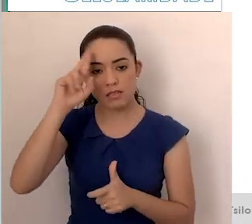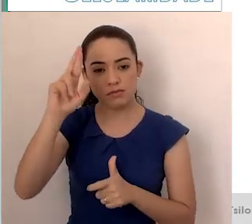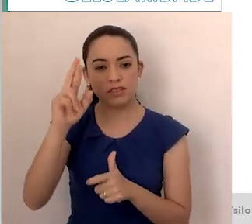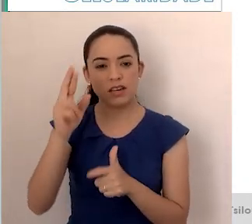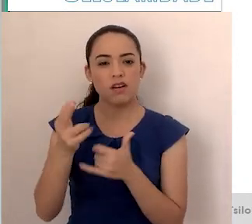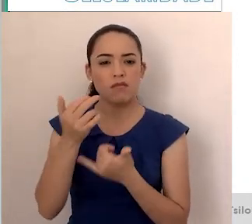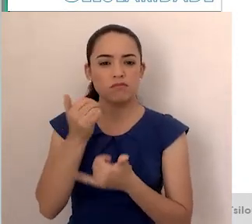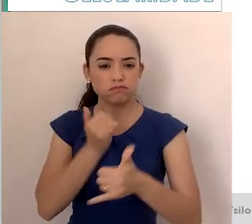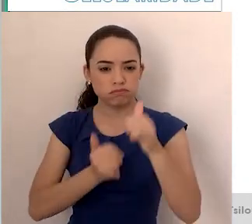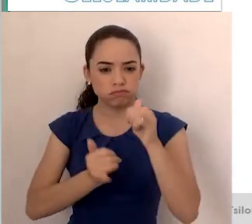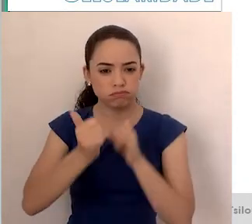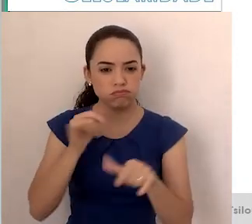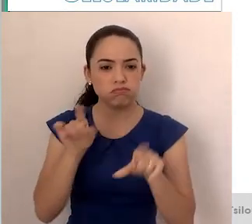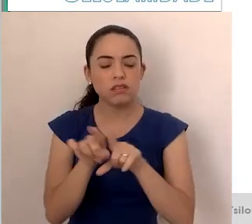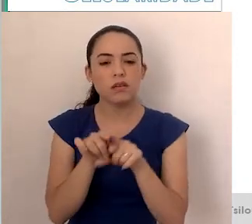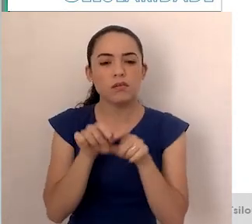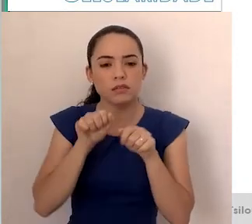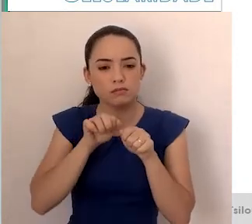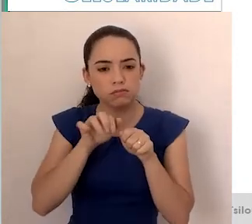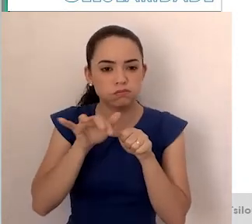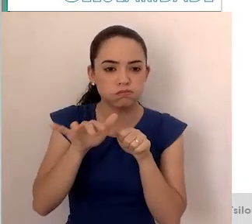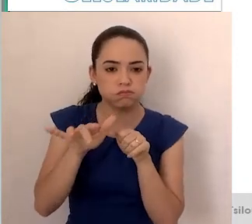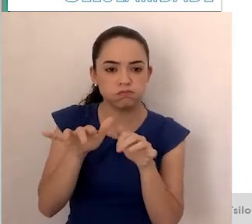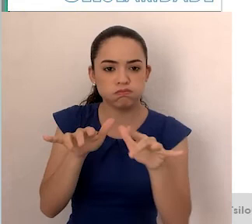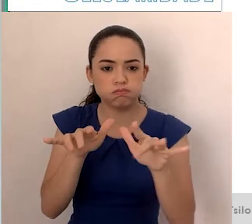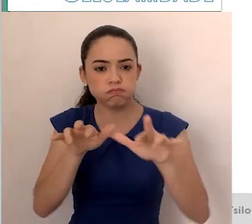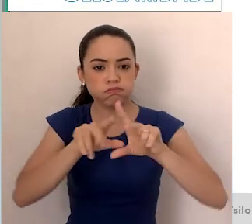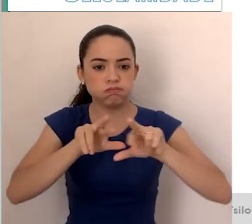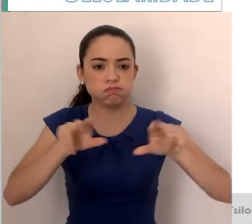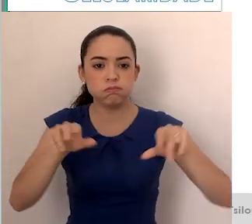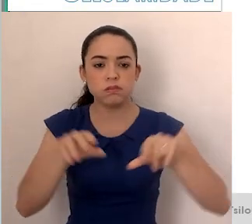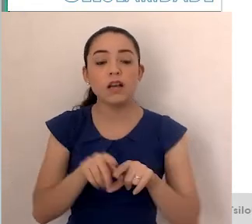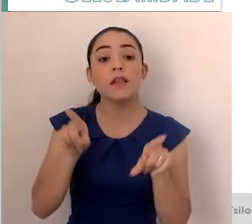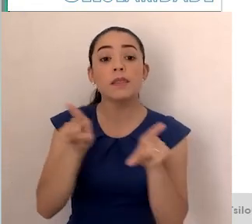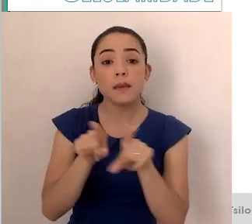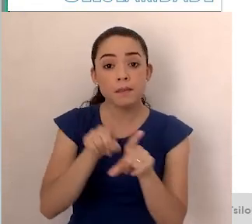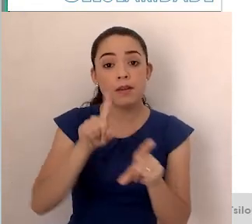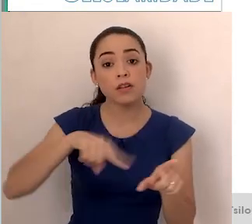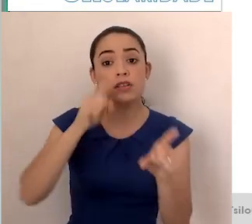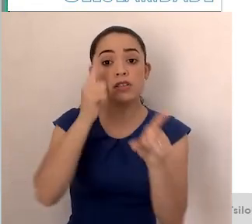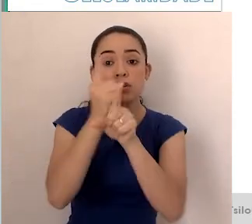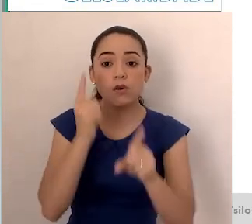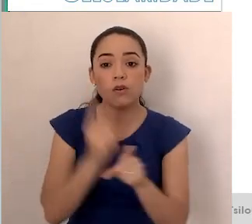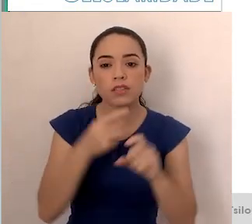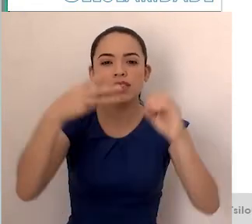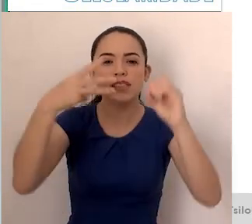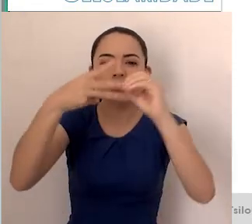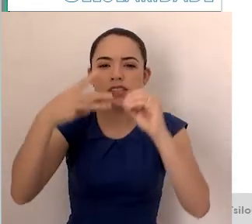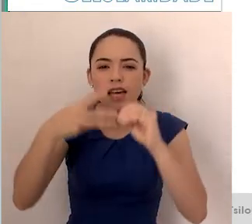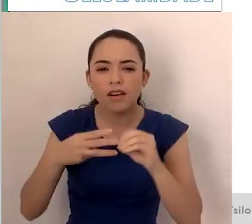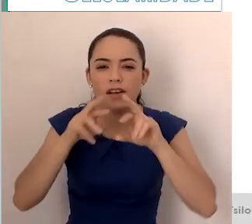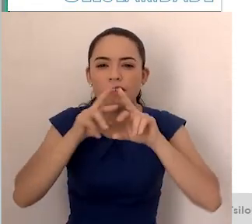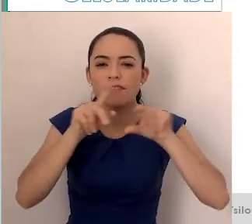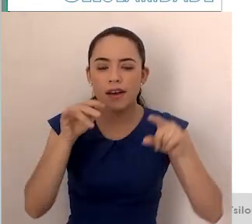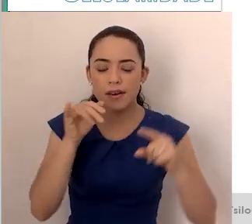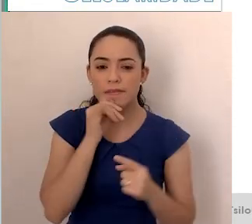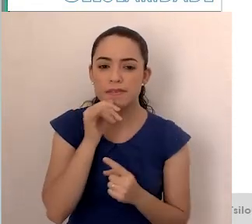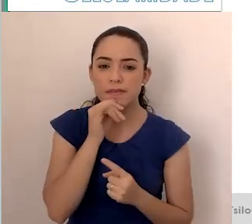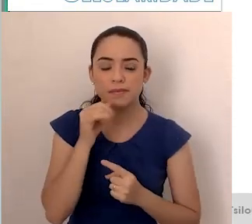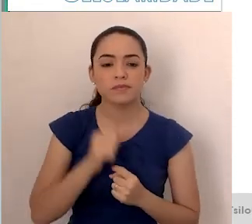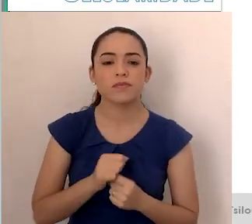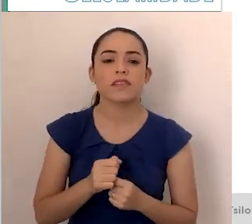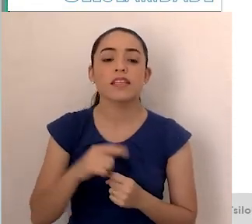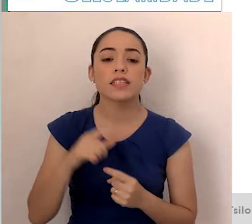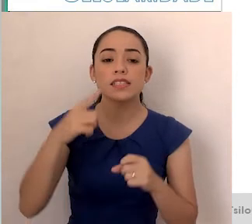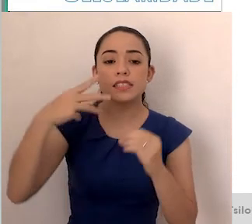controle da homeostase de energia e liberação de adipocinas. Mas também observam-se células